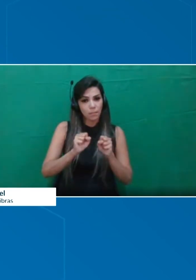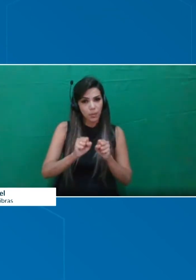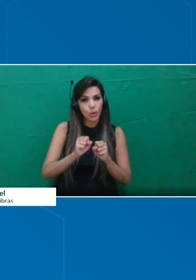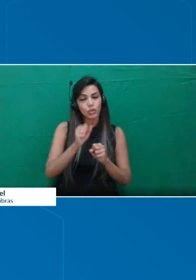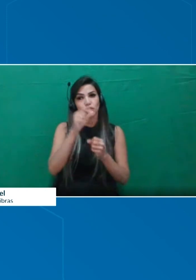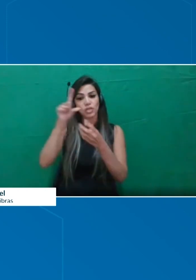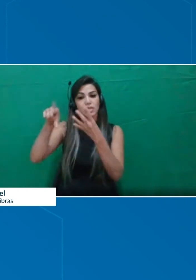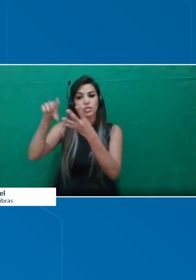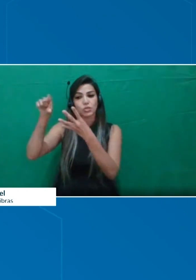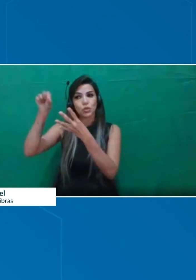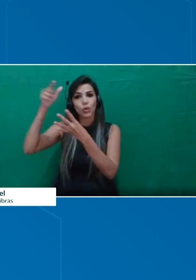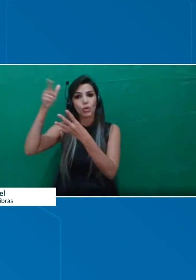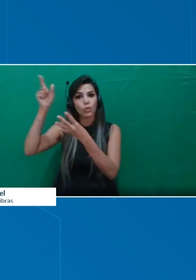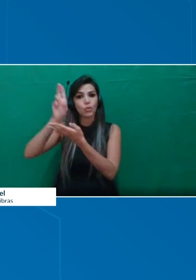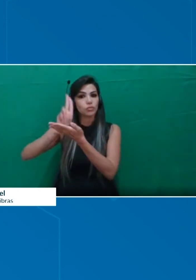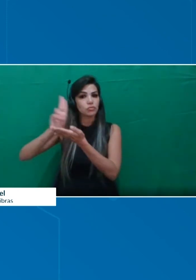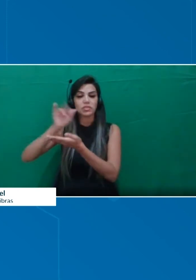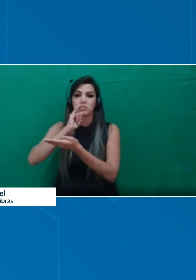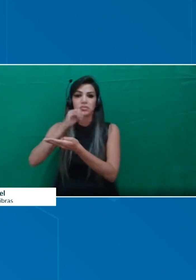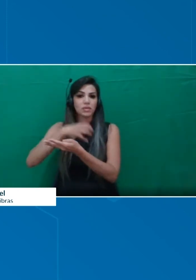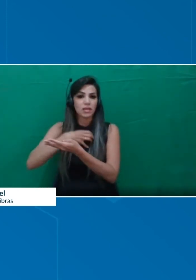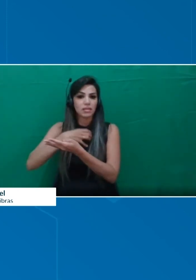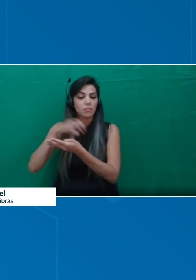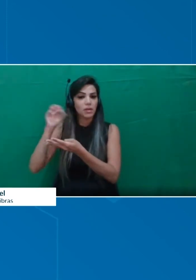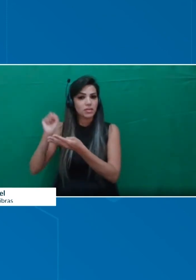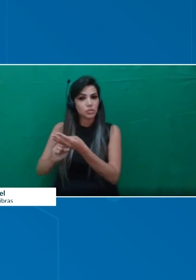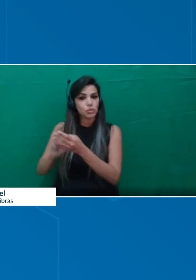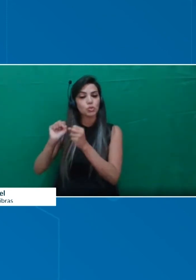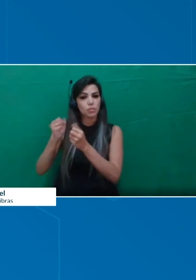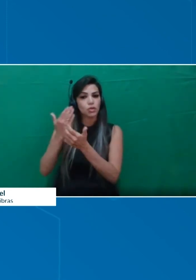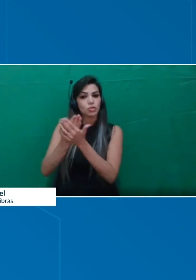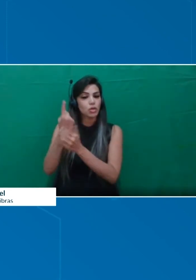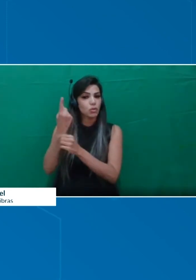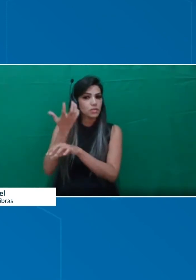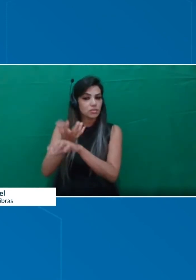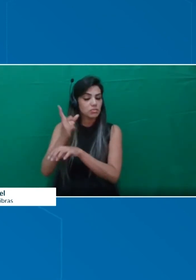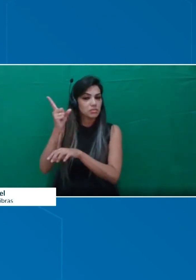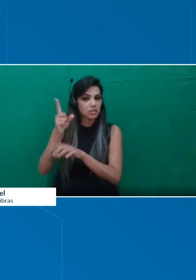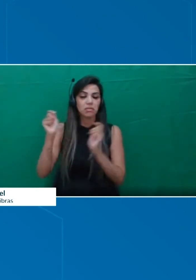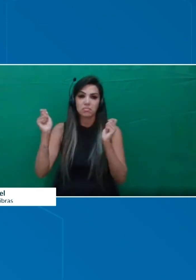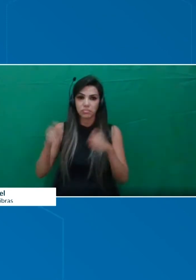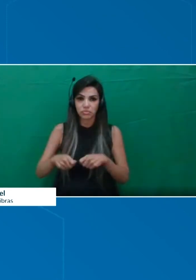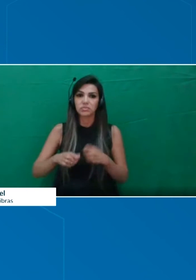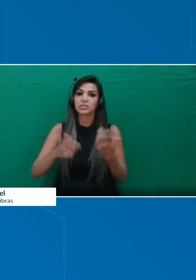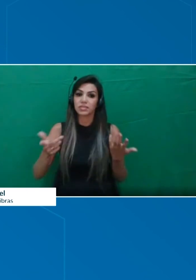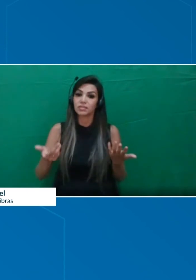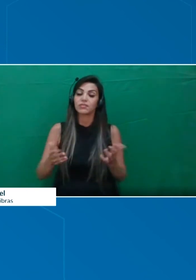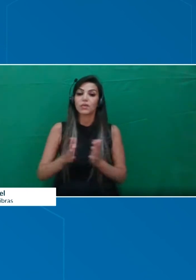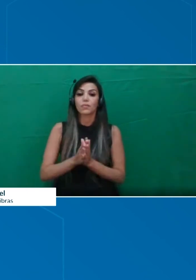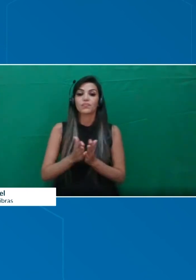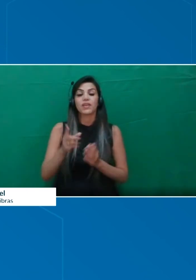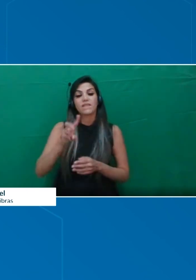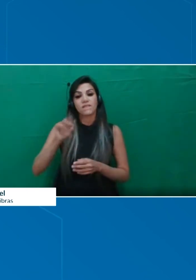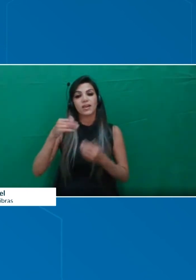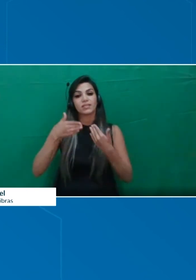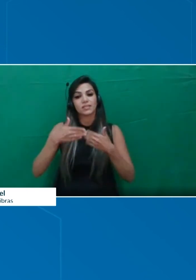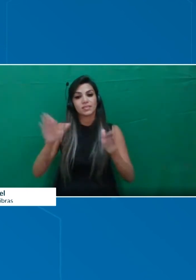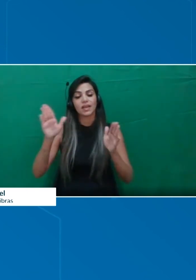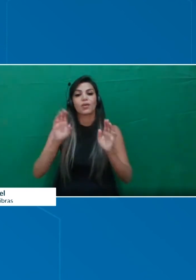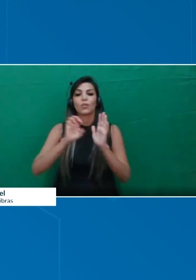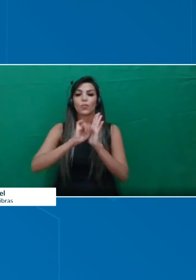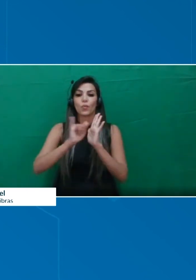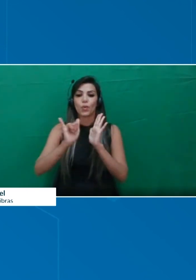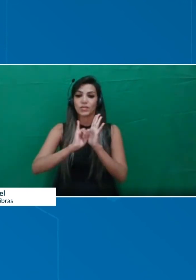2021, nós já somos 12 universidades, né? E vamos lançar o edital agora no dia 6 de maio. Então, aquele aluno